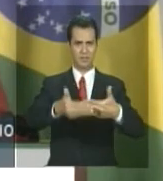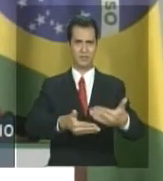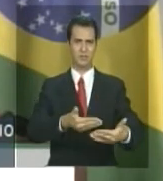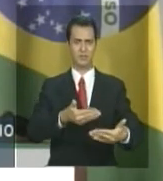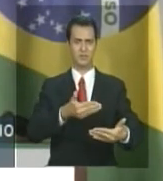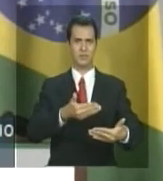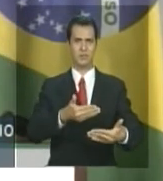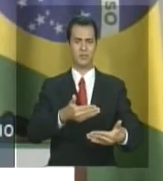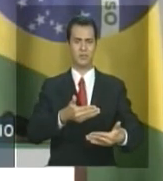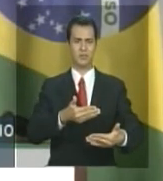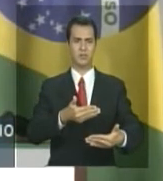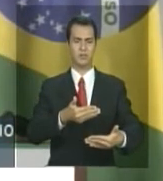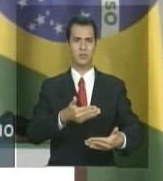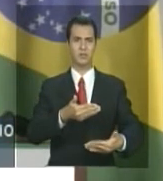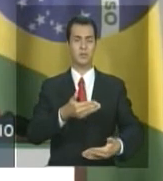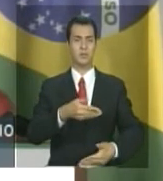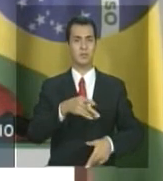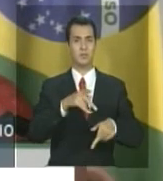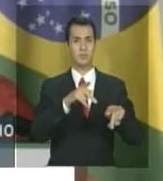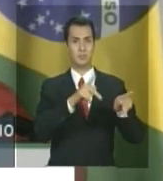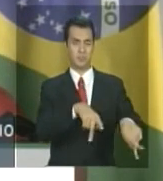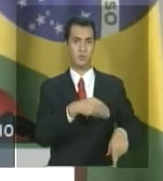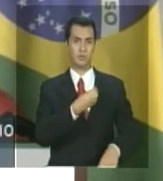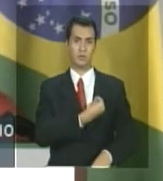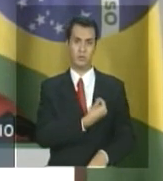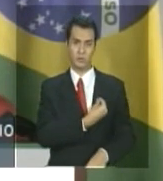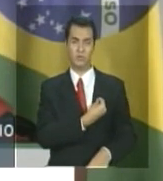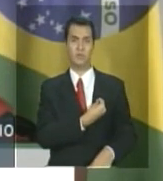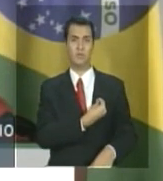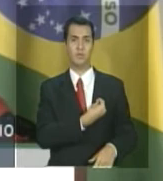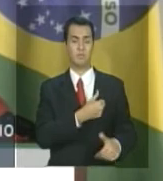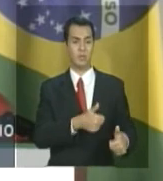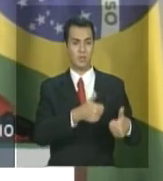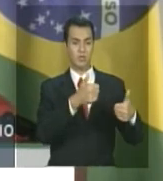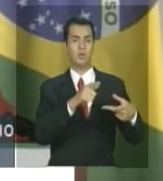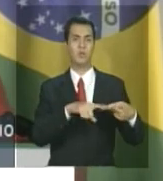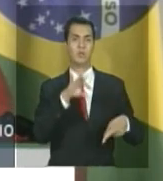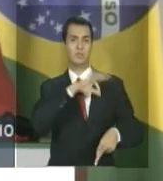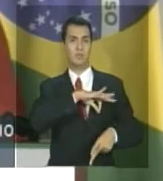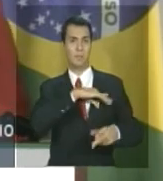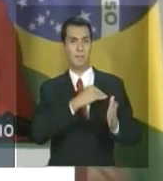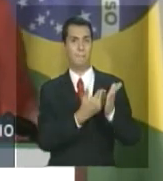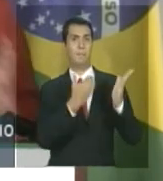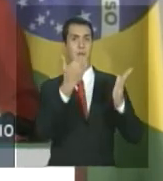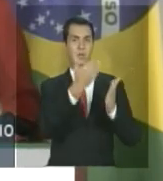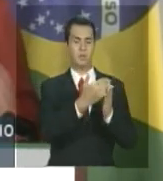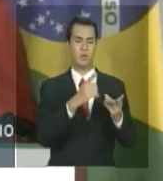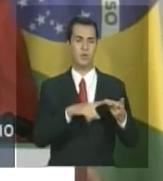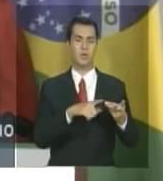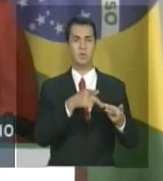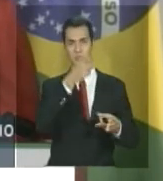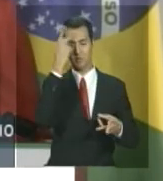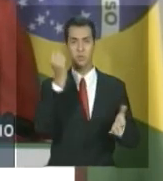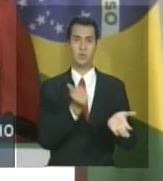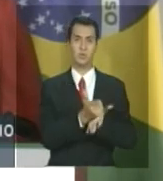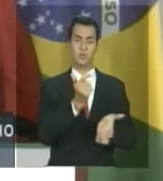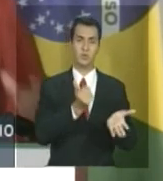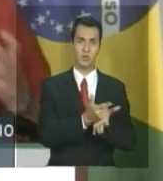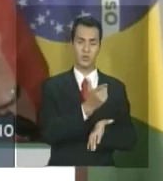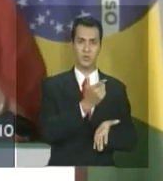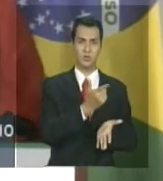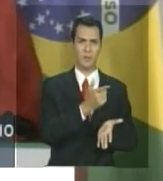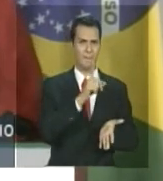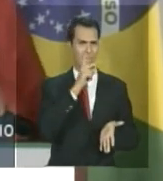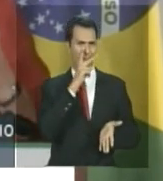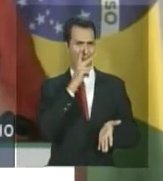das condições de vida, a ampliação da renda, o acesso aos bens da civilização